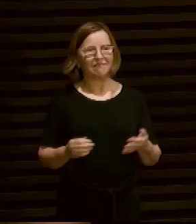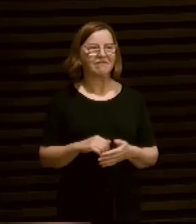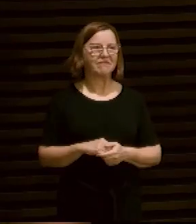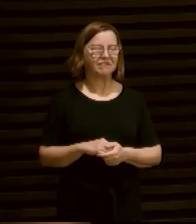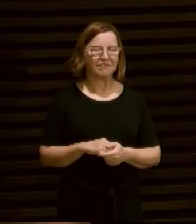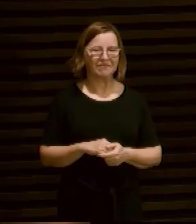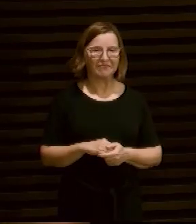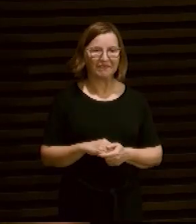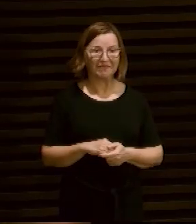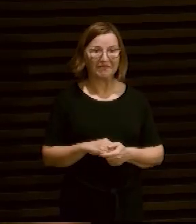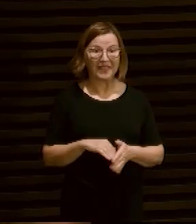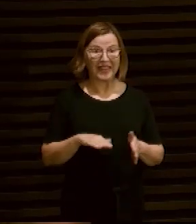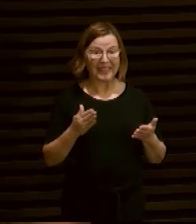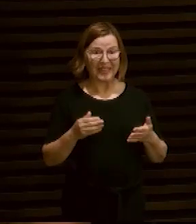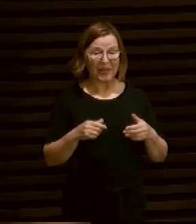Então, queridos, aqui